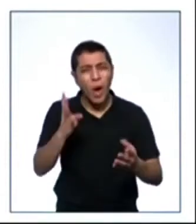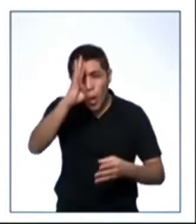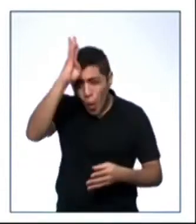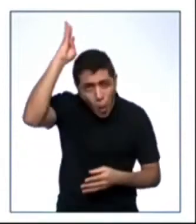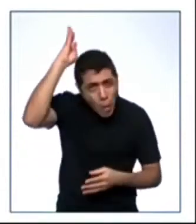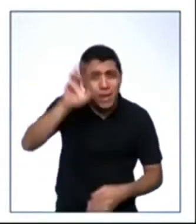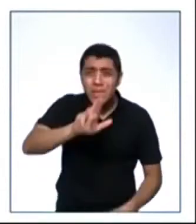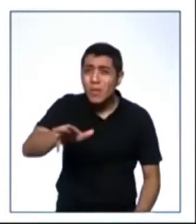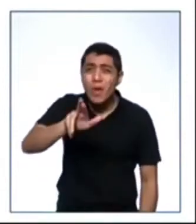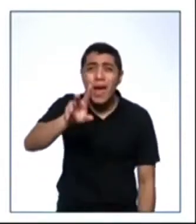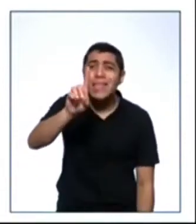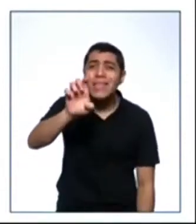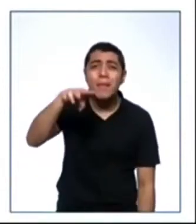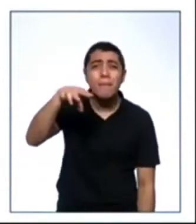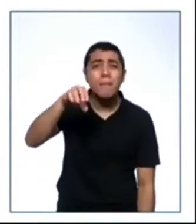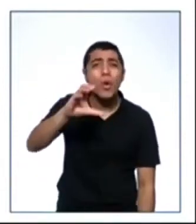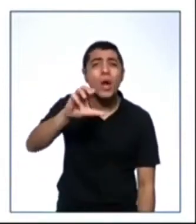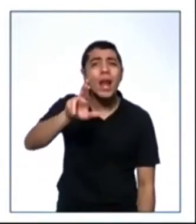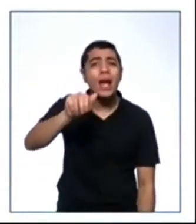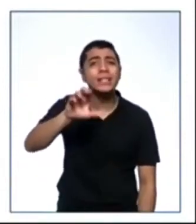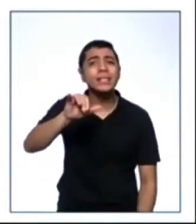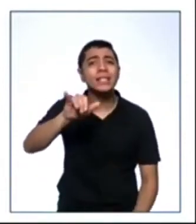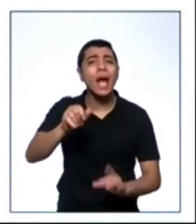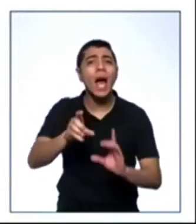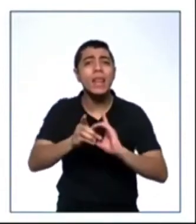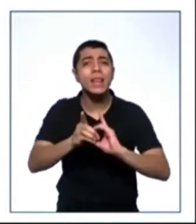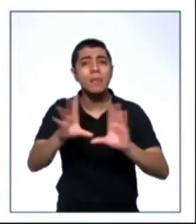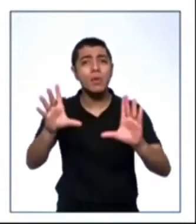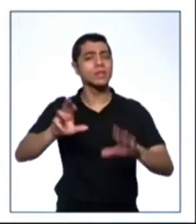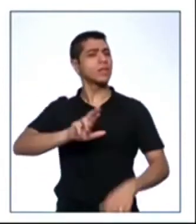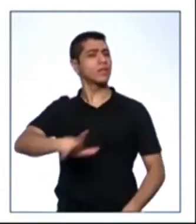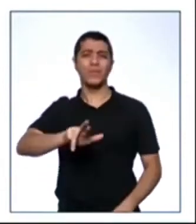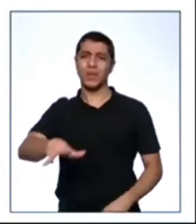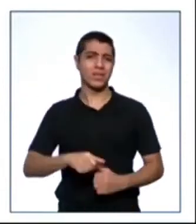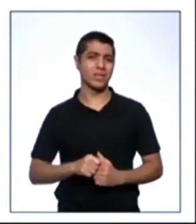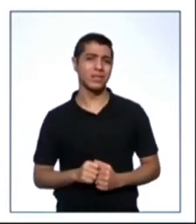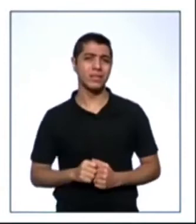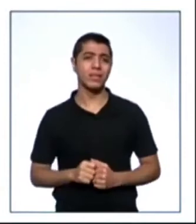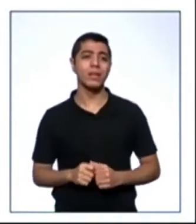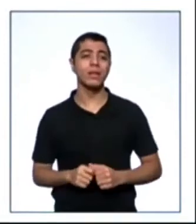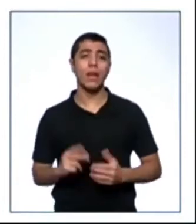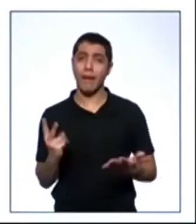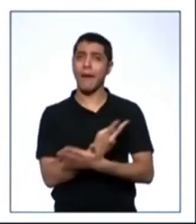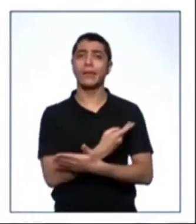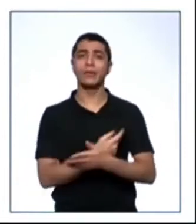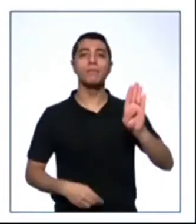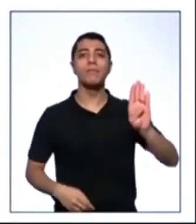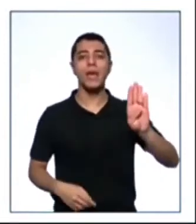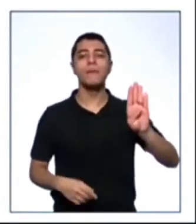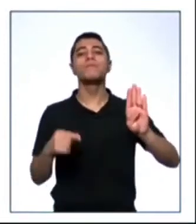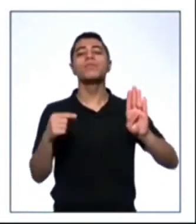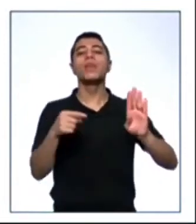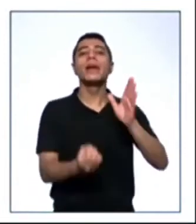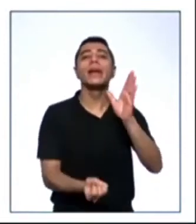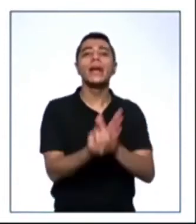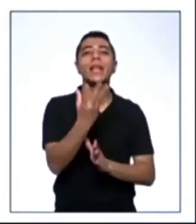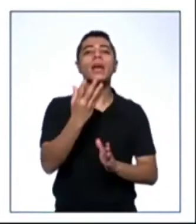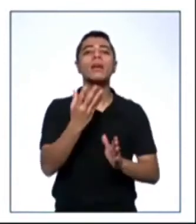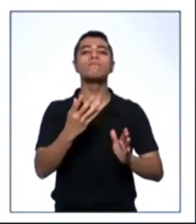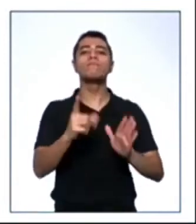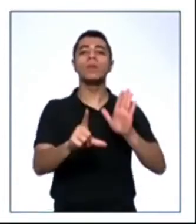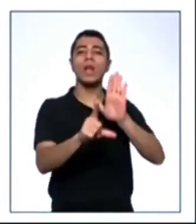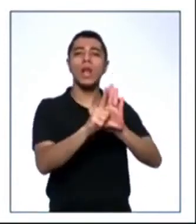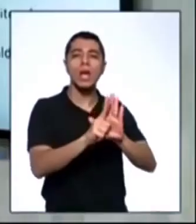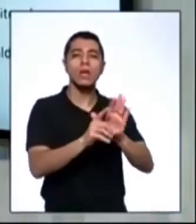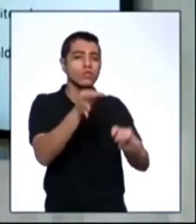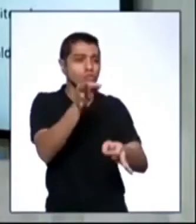foi uma democracia. Tá errado. B. Invenção de códigos jurídicos desarticulou as aristocracias. Olha para mim,